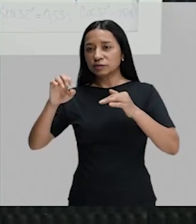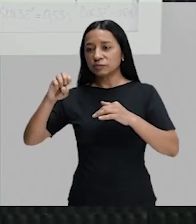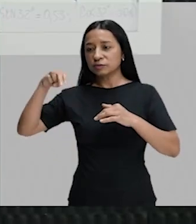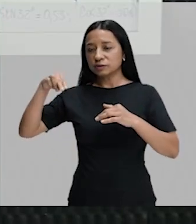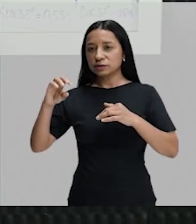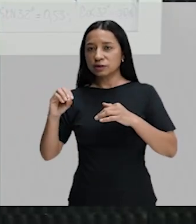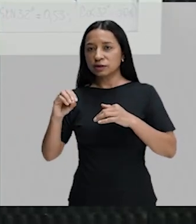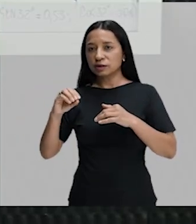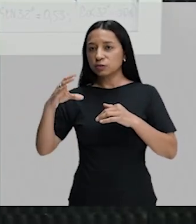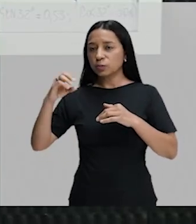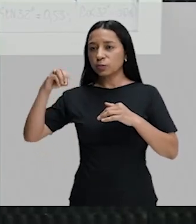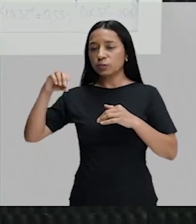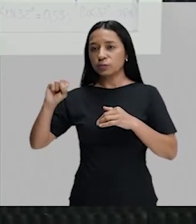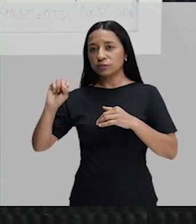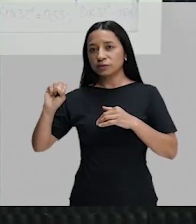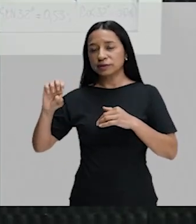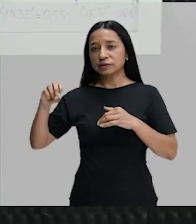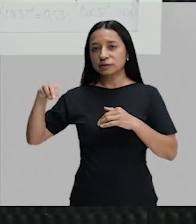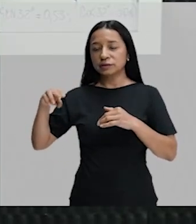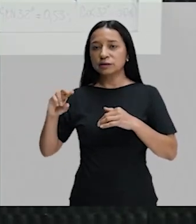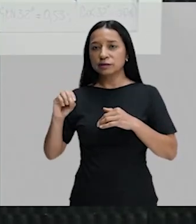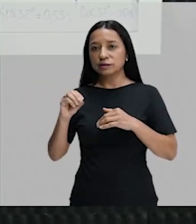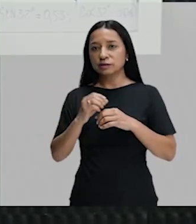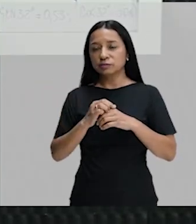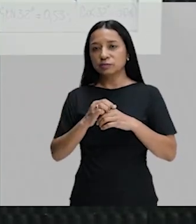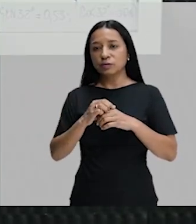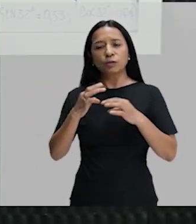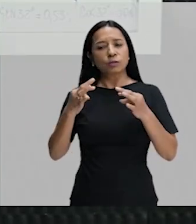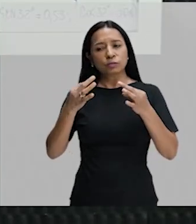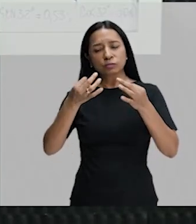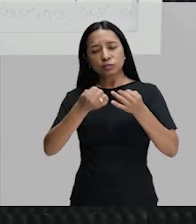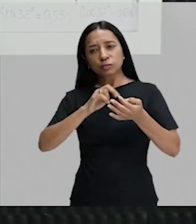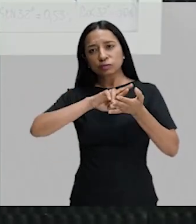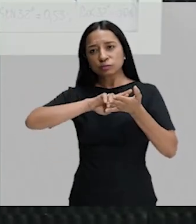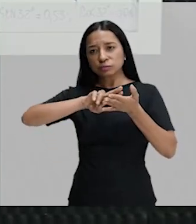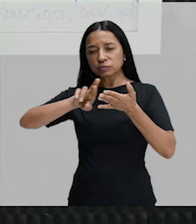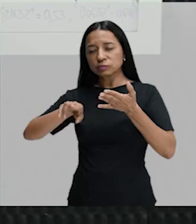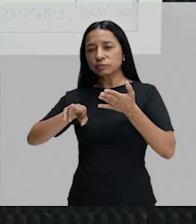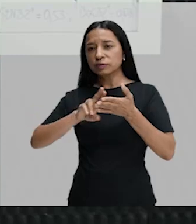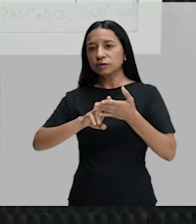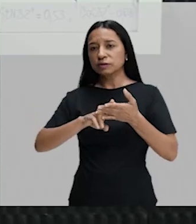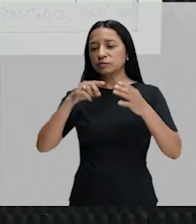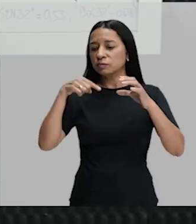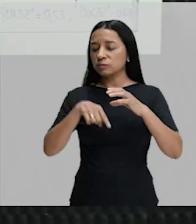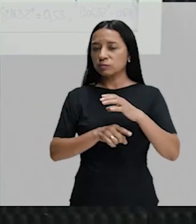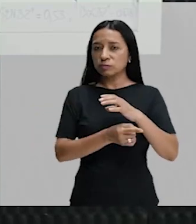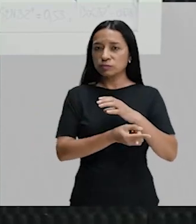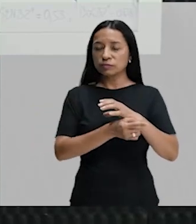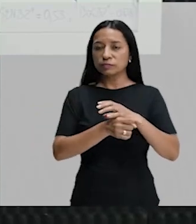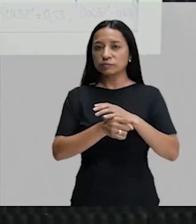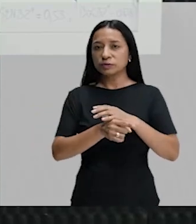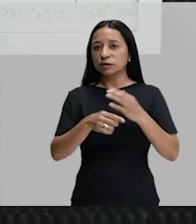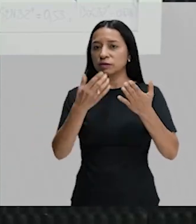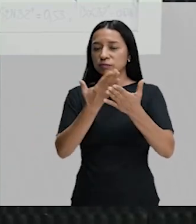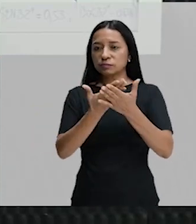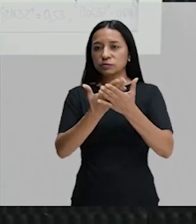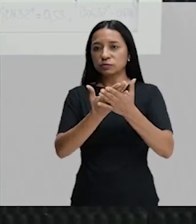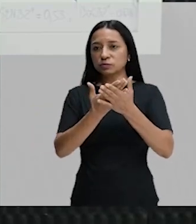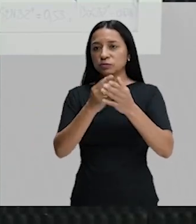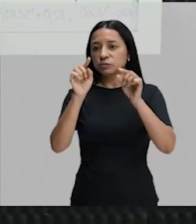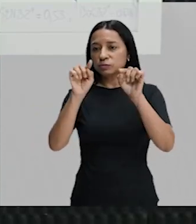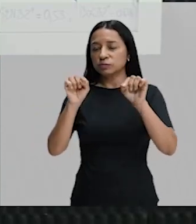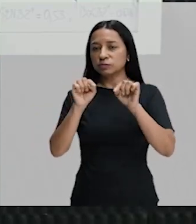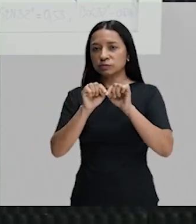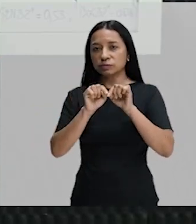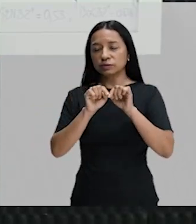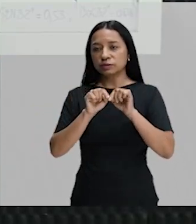função cosseno, da função secante, cossecante, tá? Então a gente vai aprofundar um pouco aí o estudo da